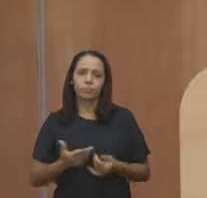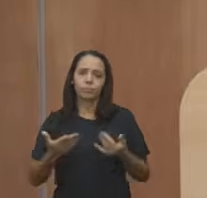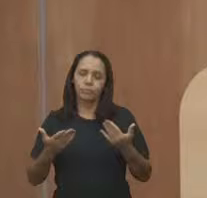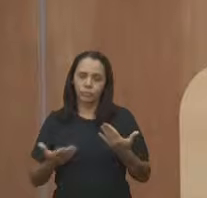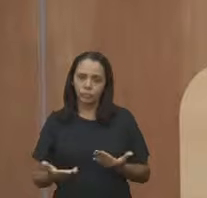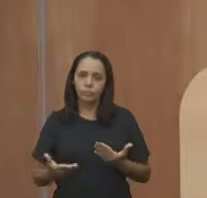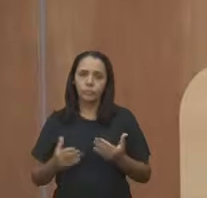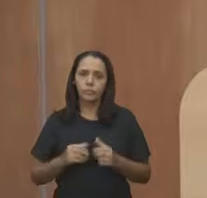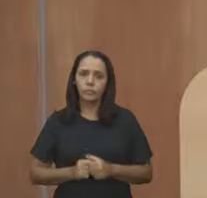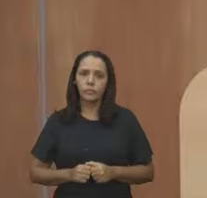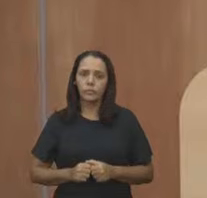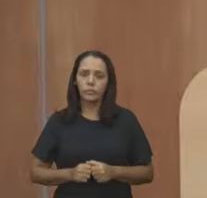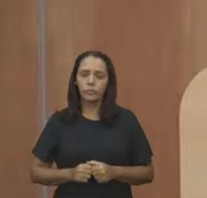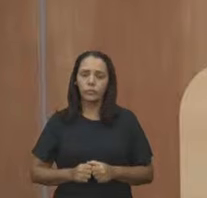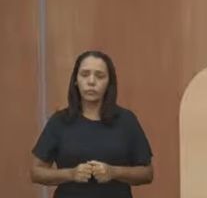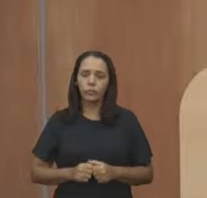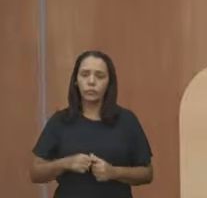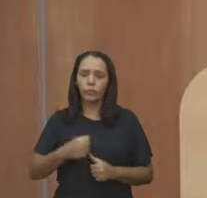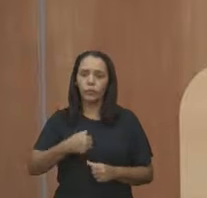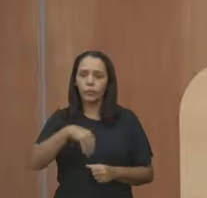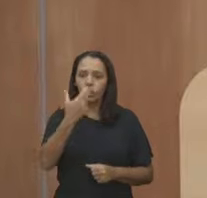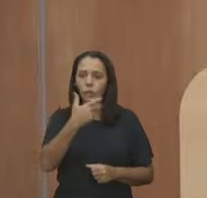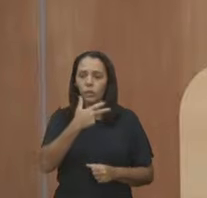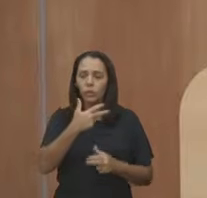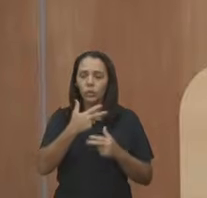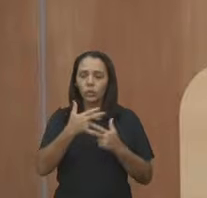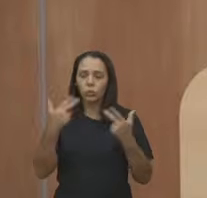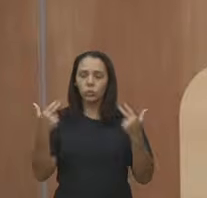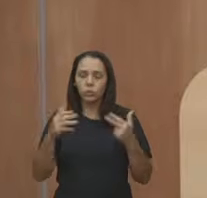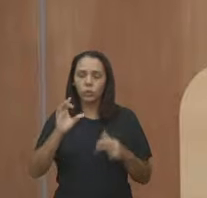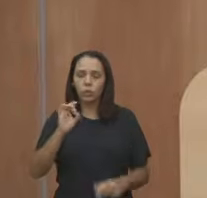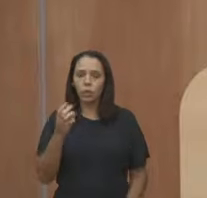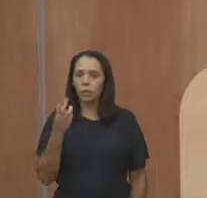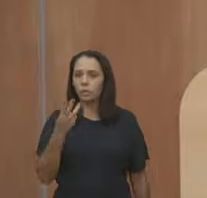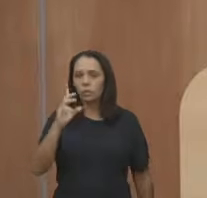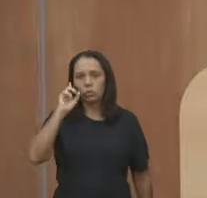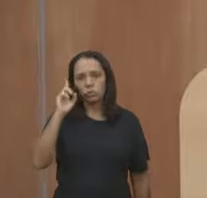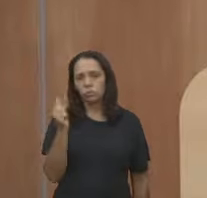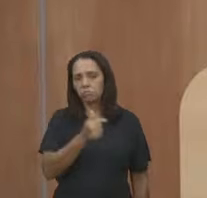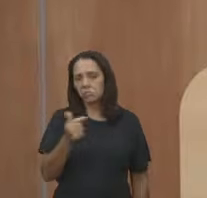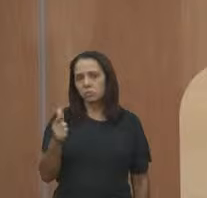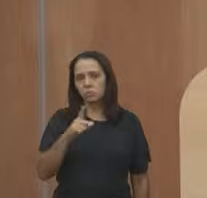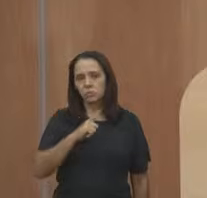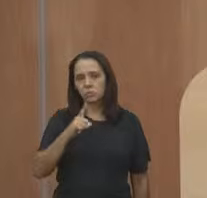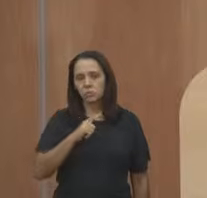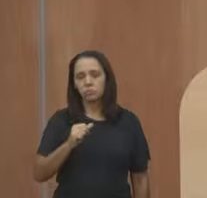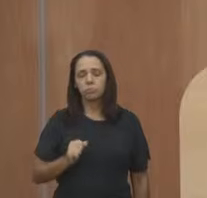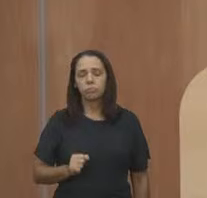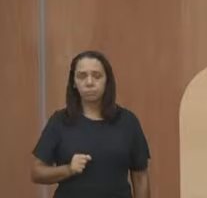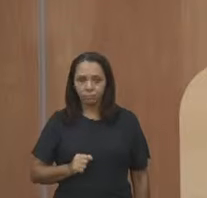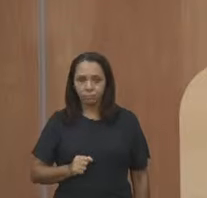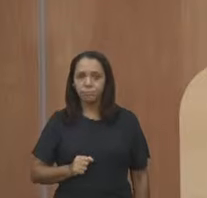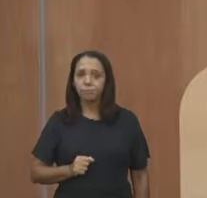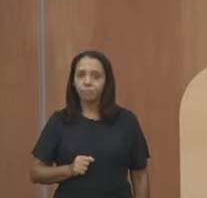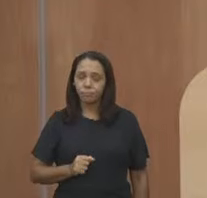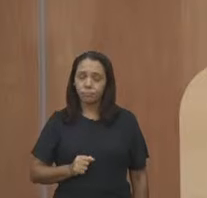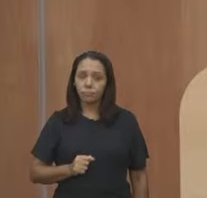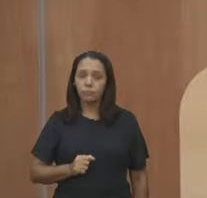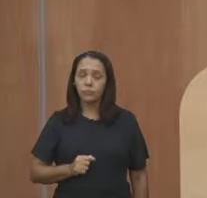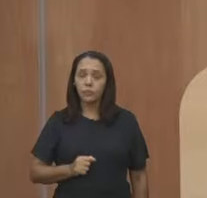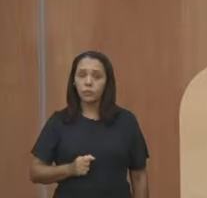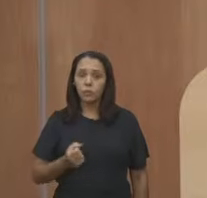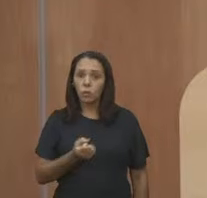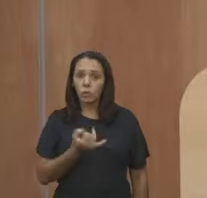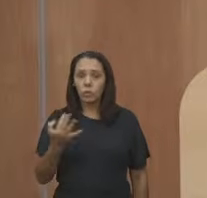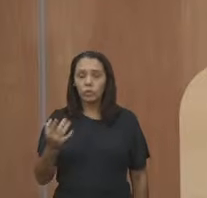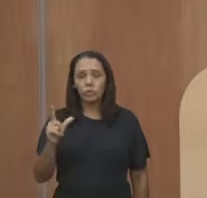ser entregues às crianças, distribuídas às crianças só em 3 dias da semana. Também reduziu o número de frutas à disposição. Antes eram